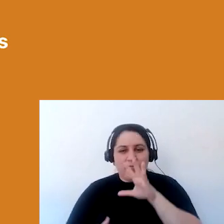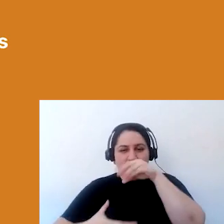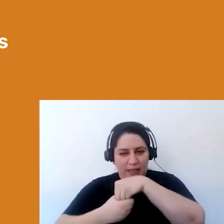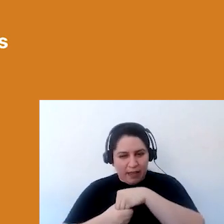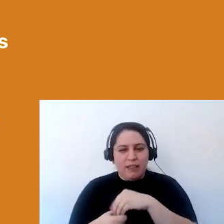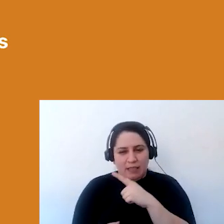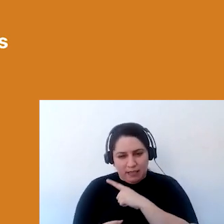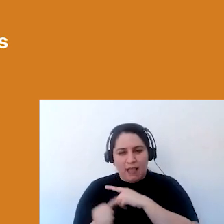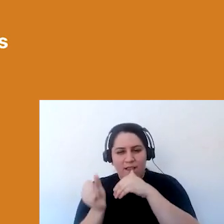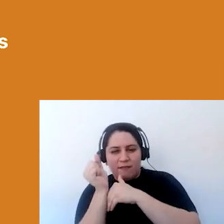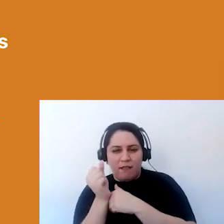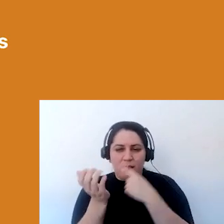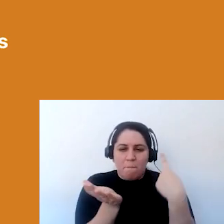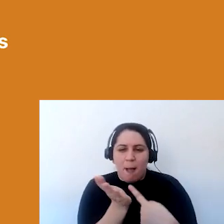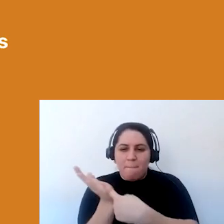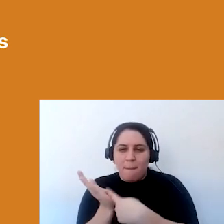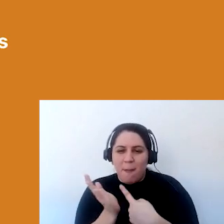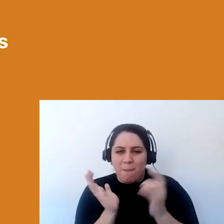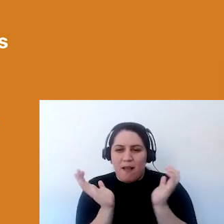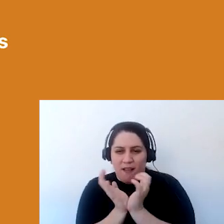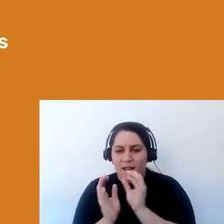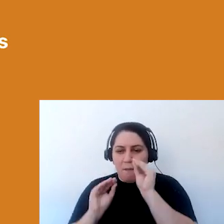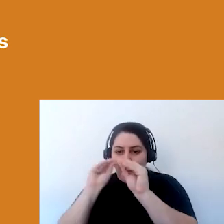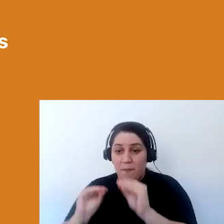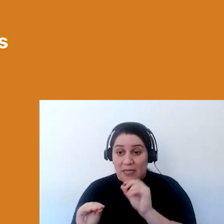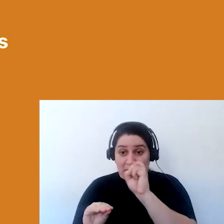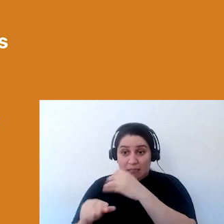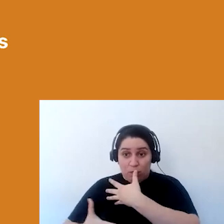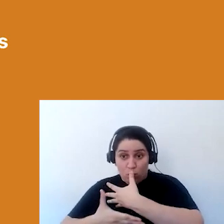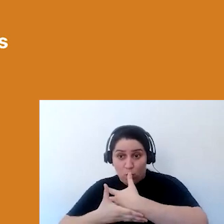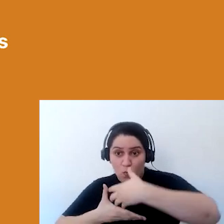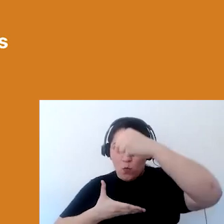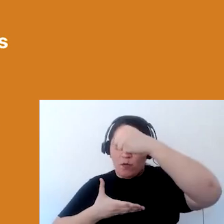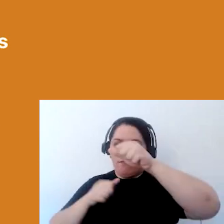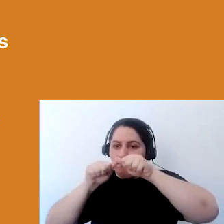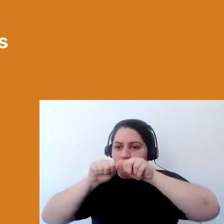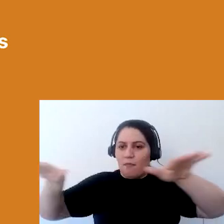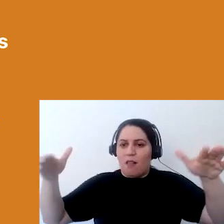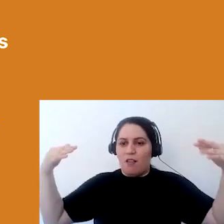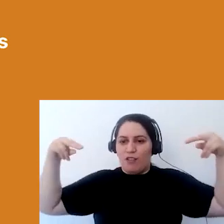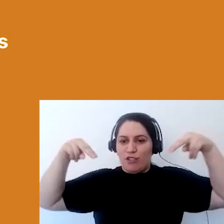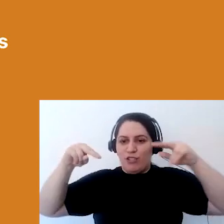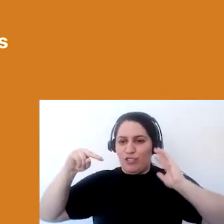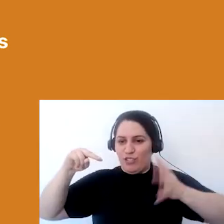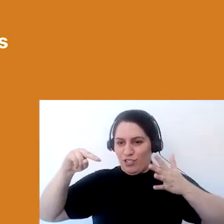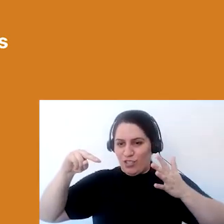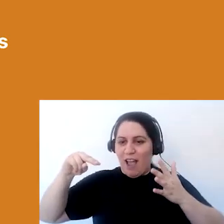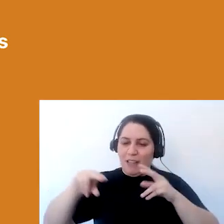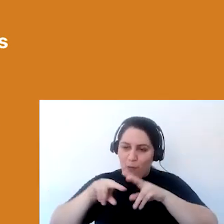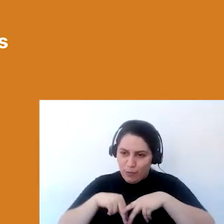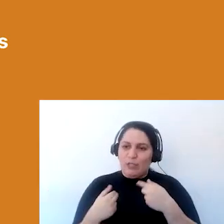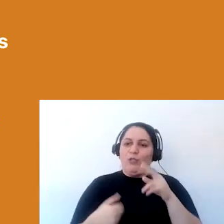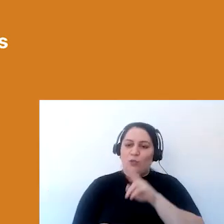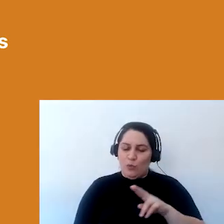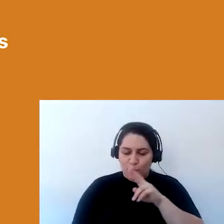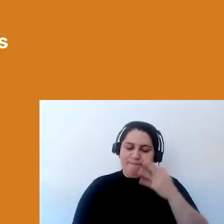APIs de parceiras e etc. E aí, se subiu para o repositório, todo mundo que tem acesso ali ao repositório vai ver, e se for um repositório